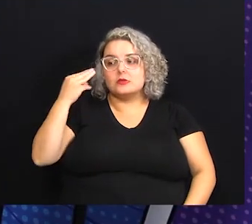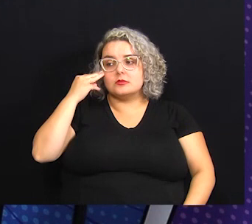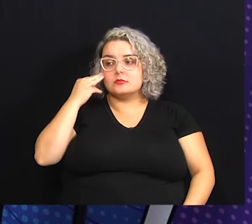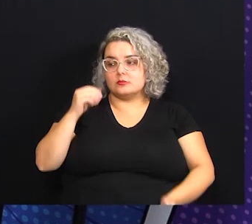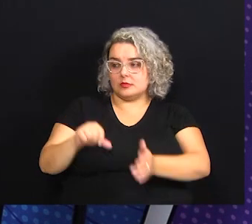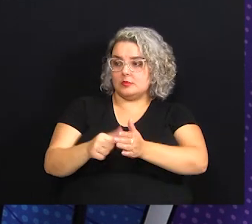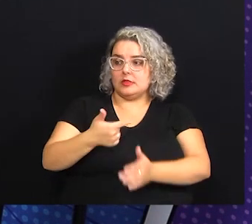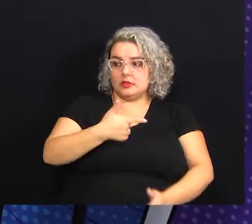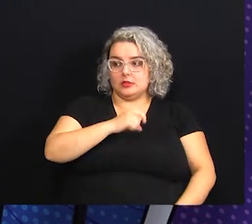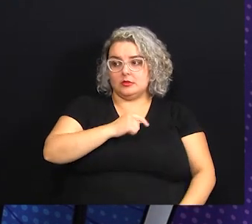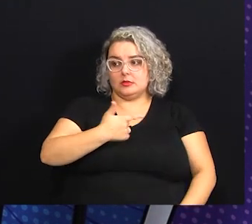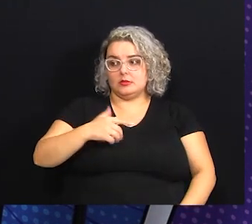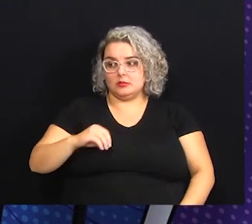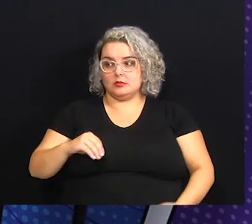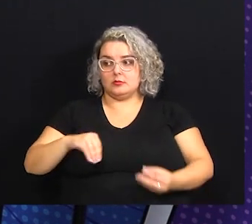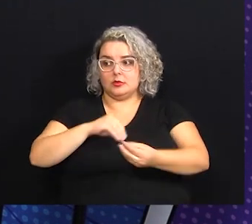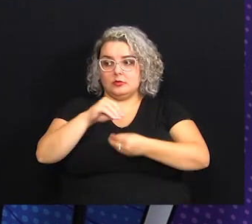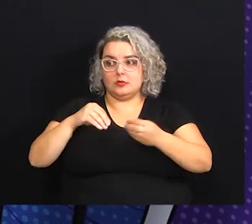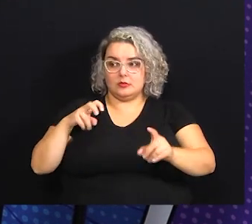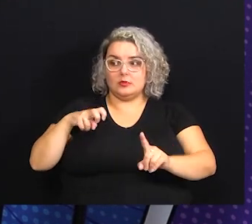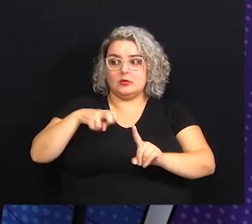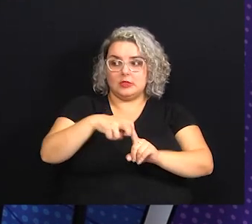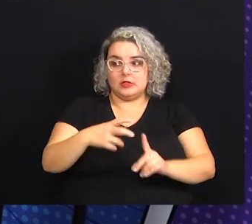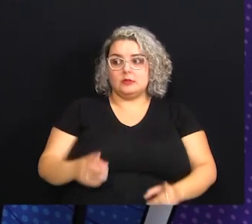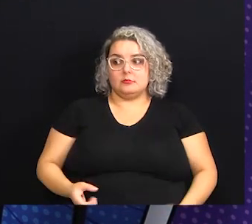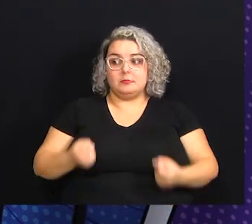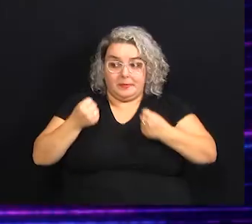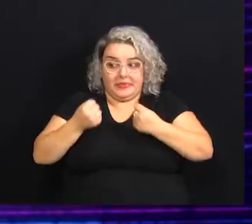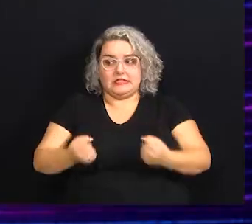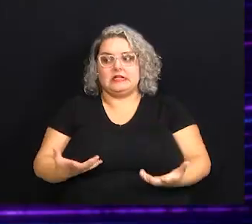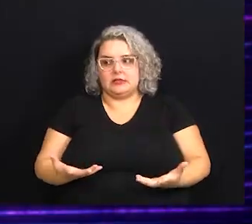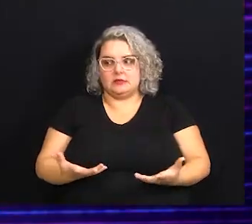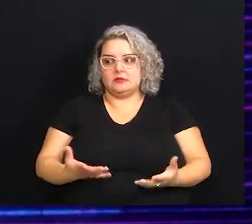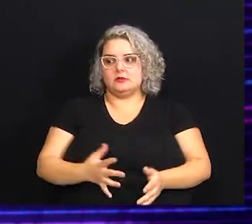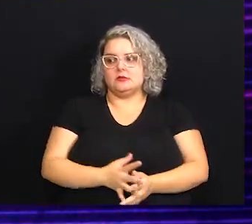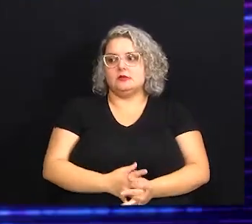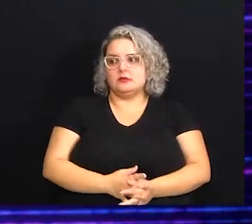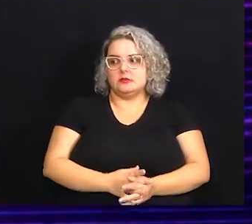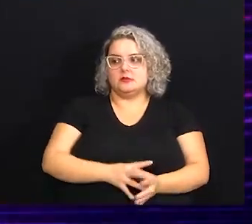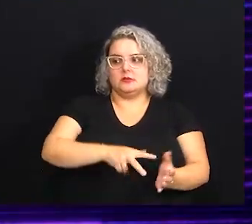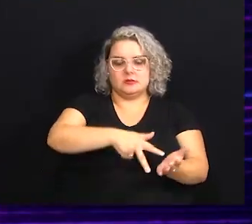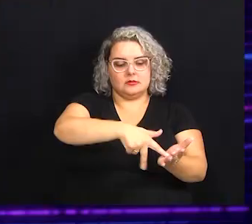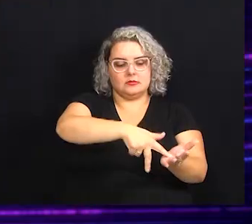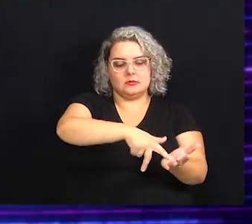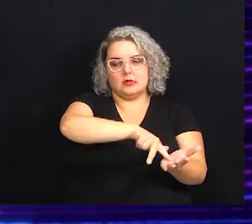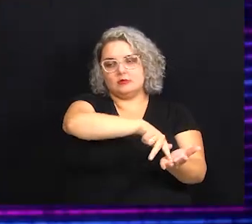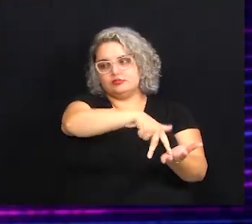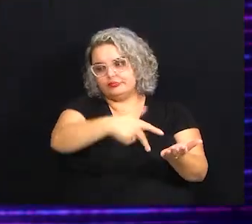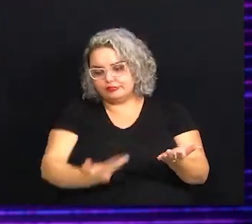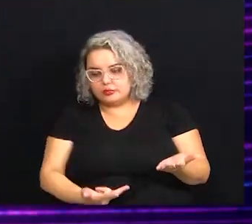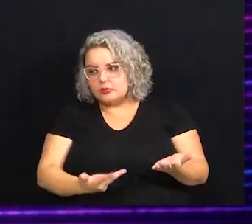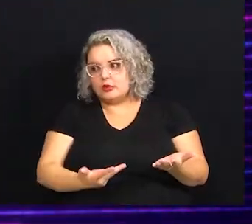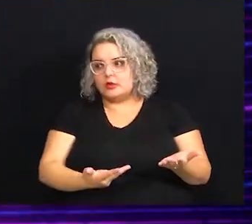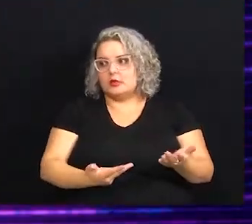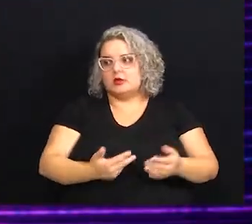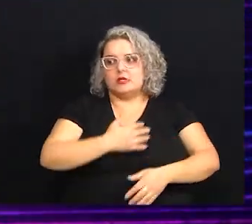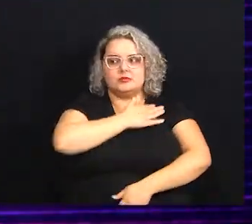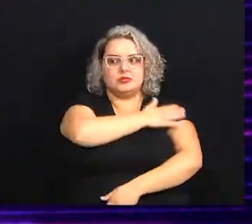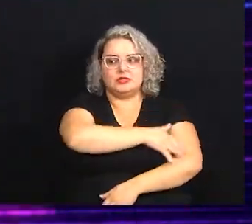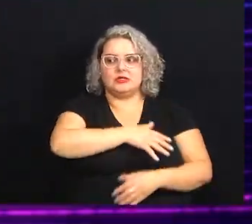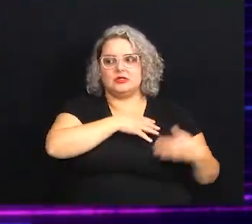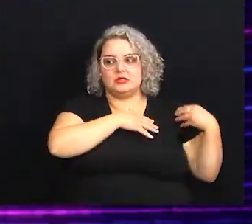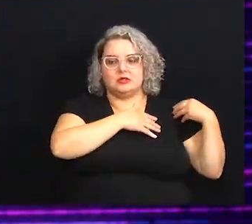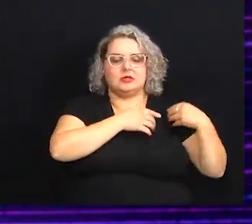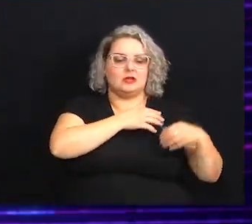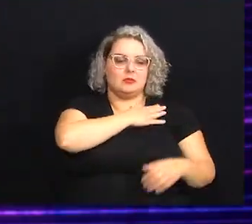Primeiramente, eu em 2020, eu me envolvi em um acidente muito feio. Eu me extrapolei, estava andando de skate, eu caí, eu esfolei minha pele inteira,